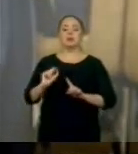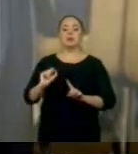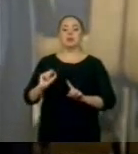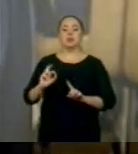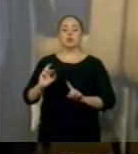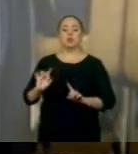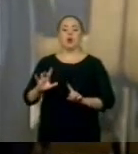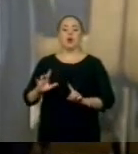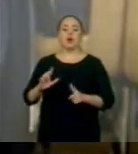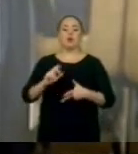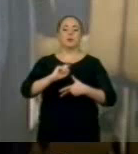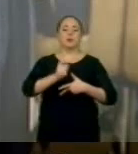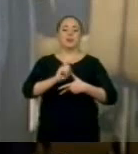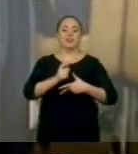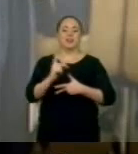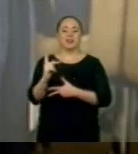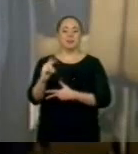Executivo.